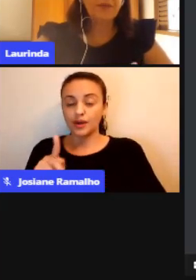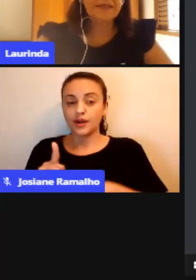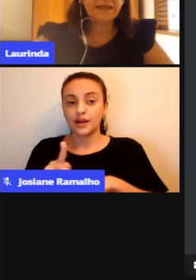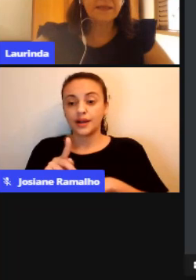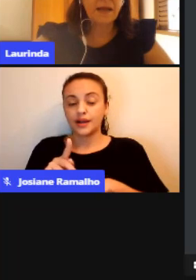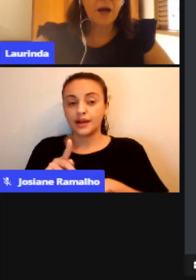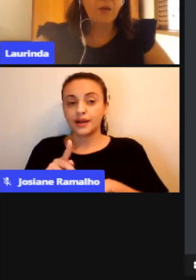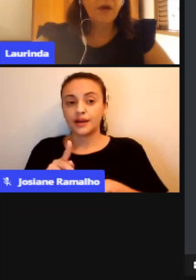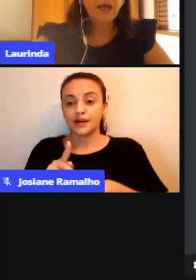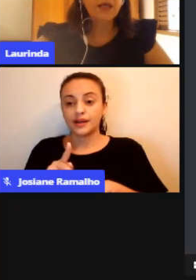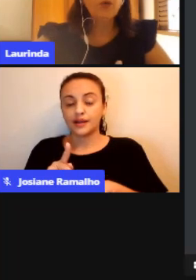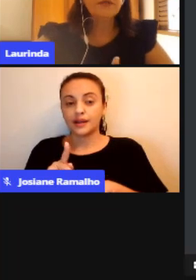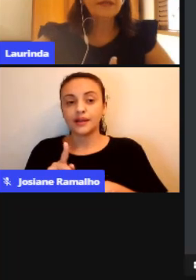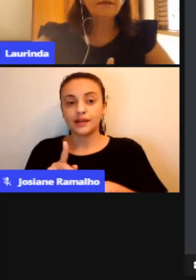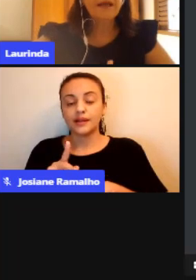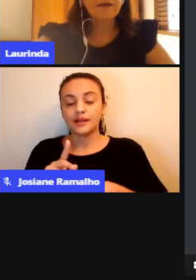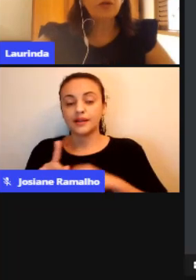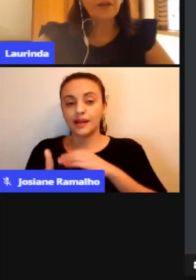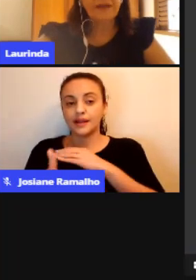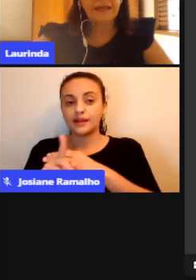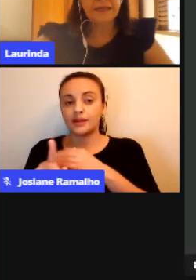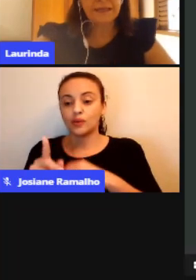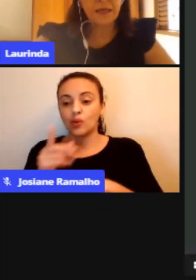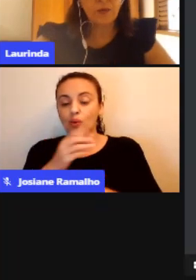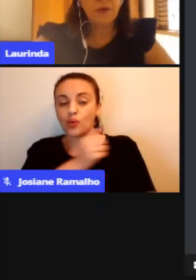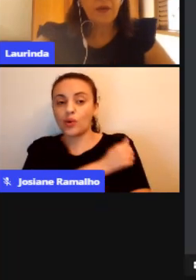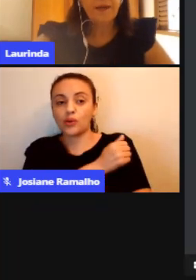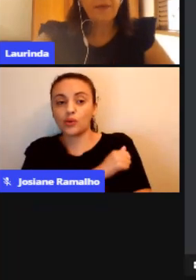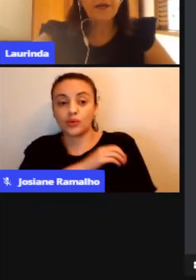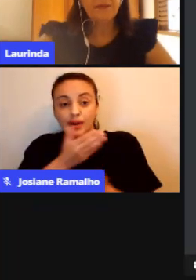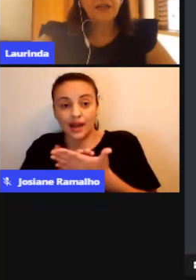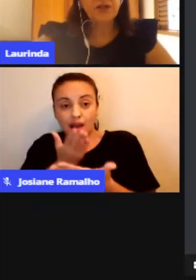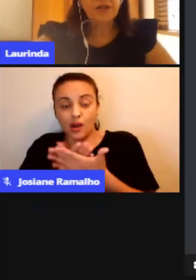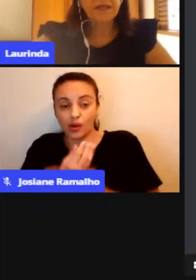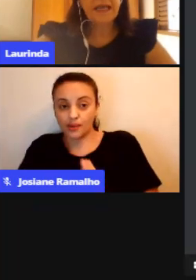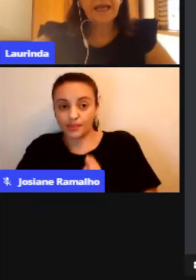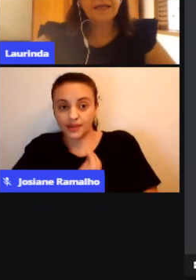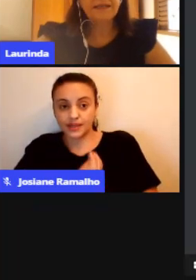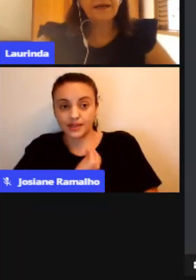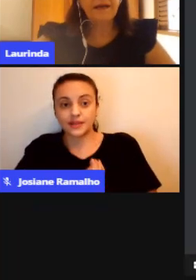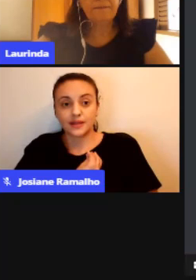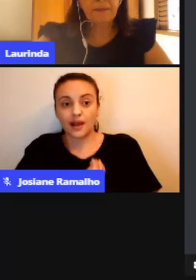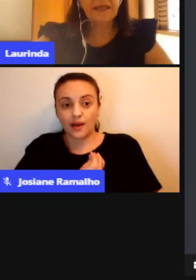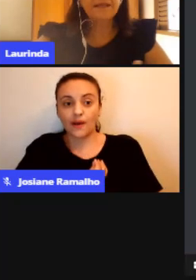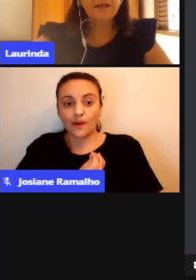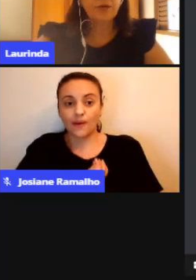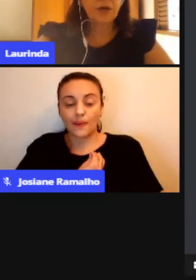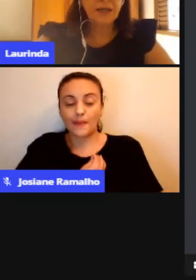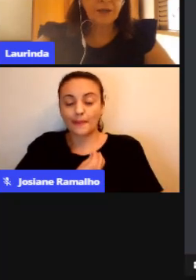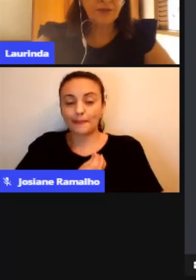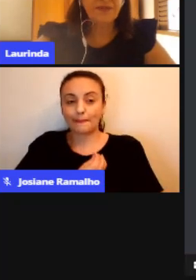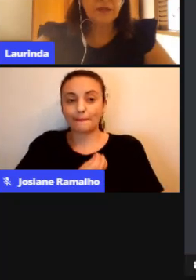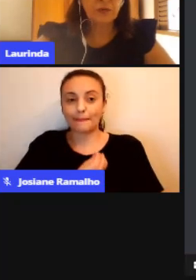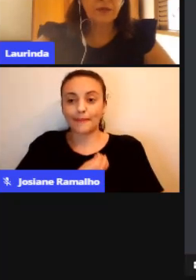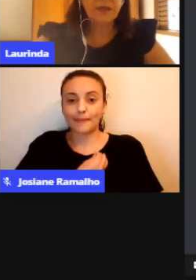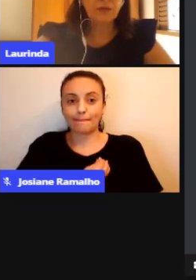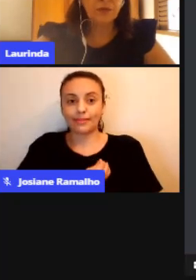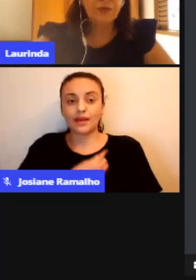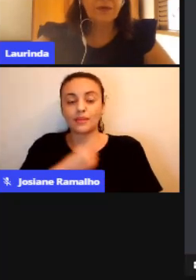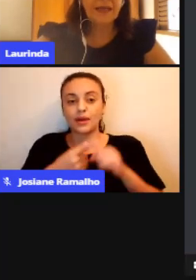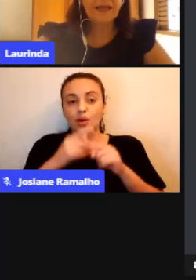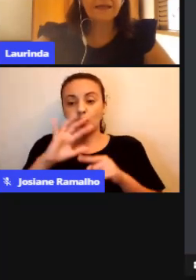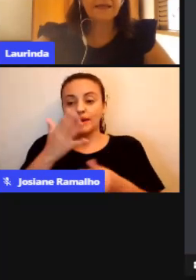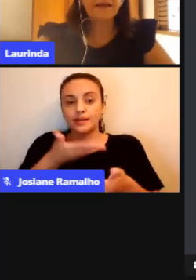no momento presencial, que os critérios de avaliação permite essa troca entre